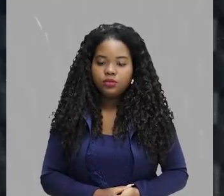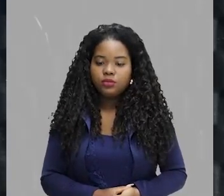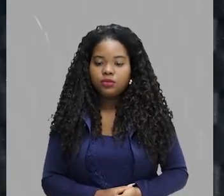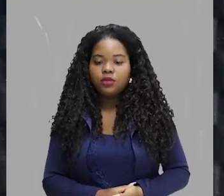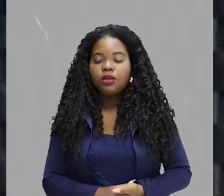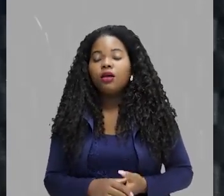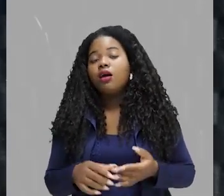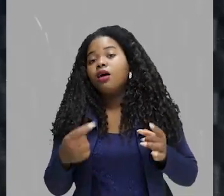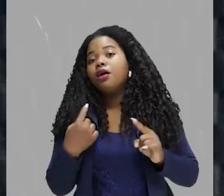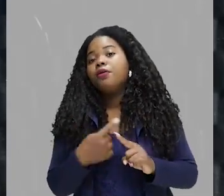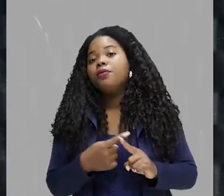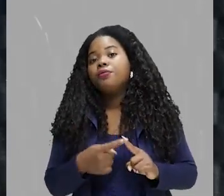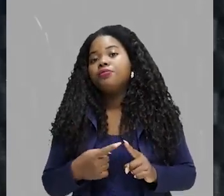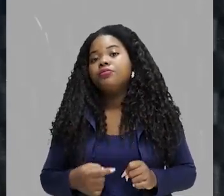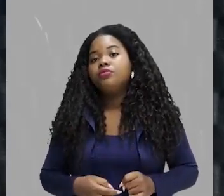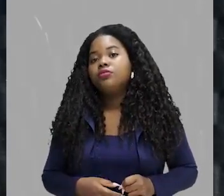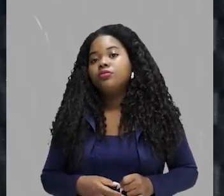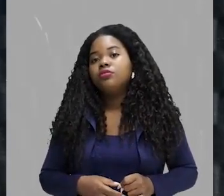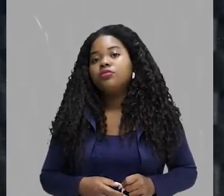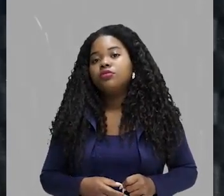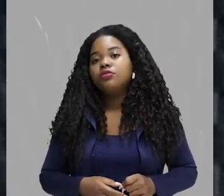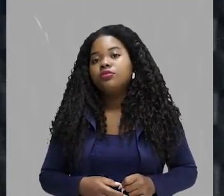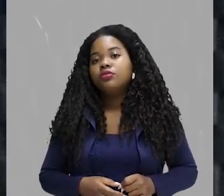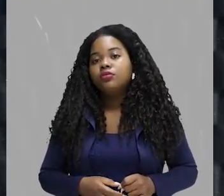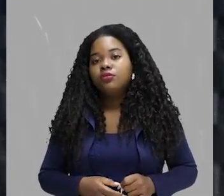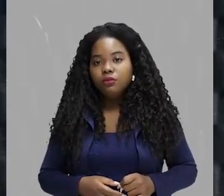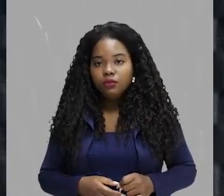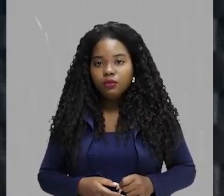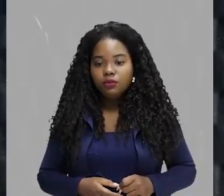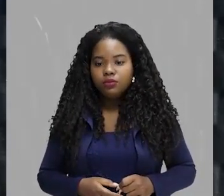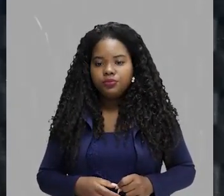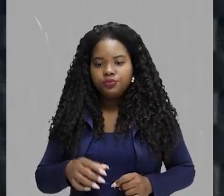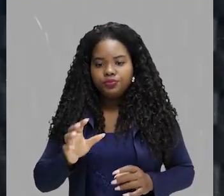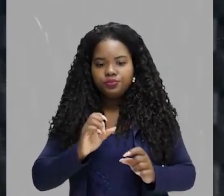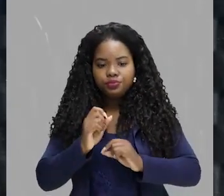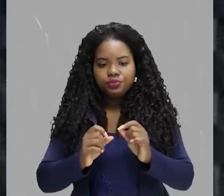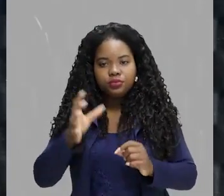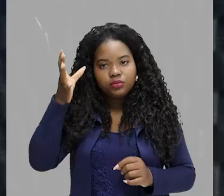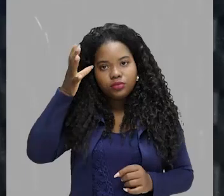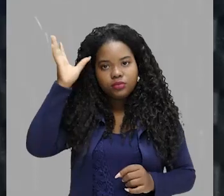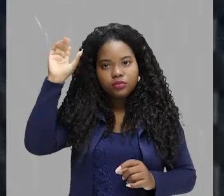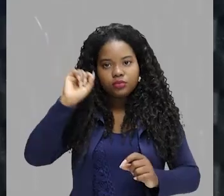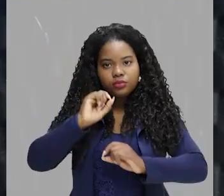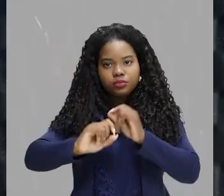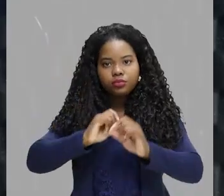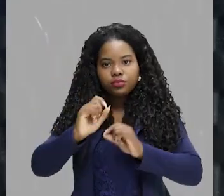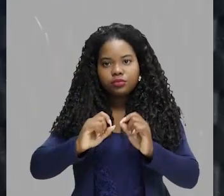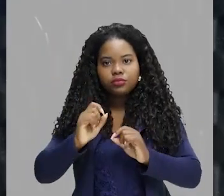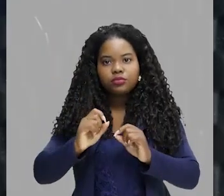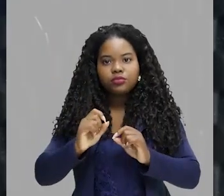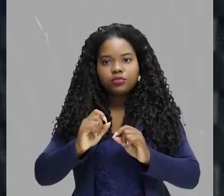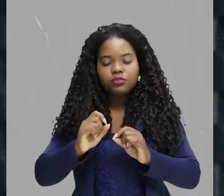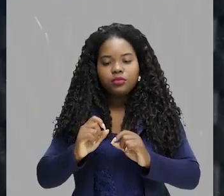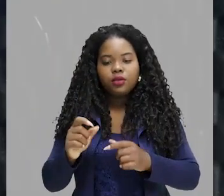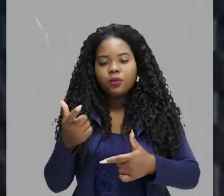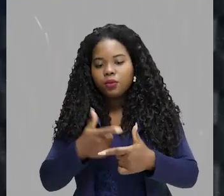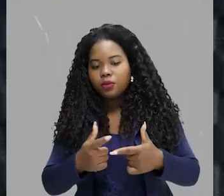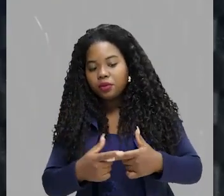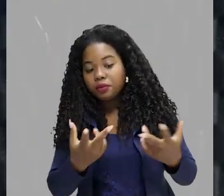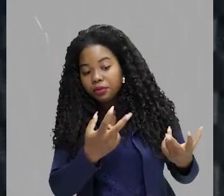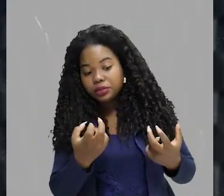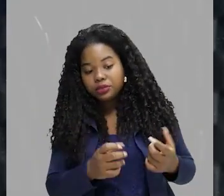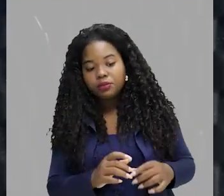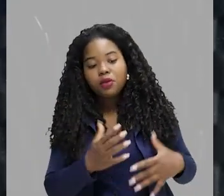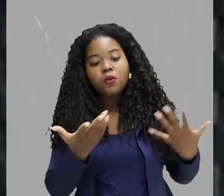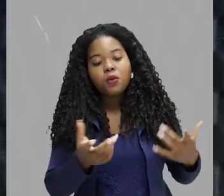Porque assim, ó, a primeira coisa para a gente poder resolver um problema é a gente reconhecer que aquilo é um problema. Digamos